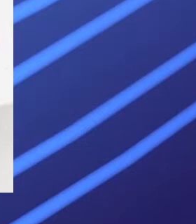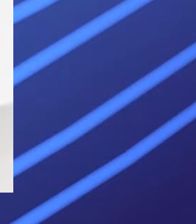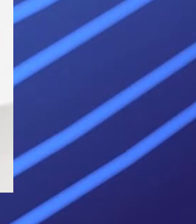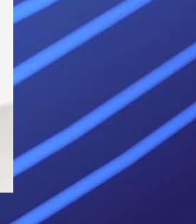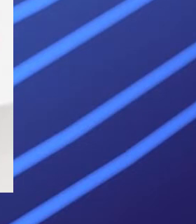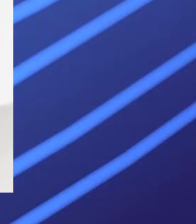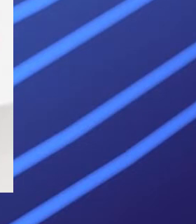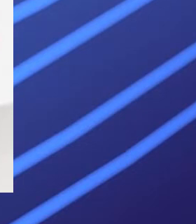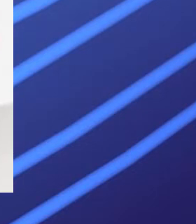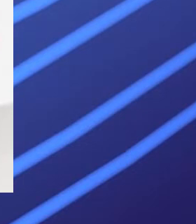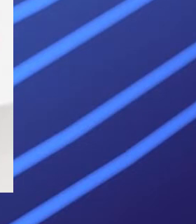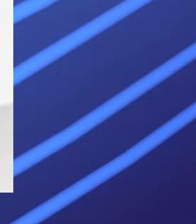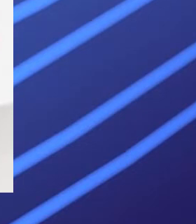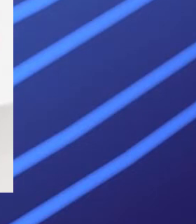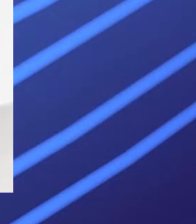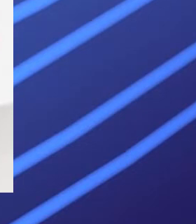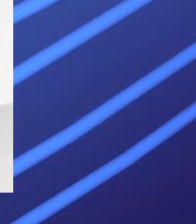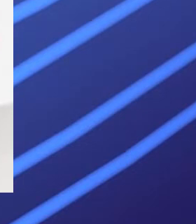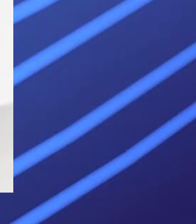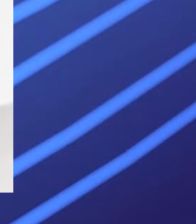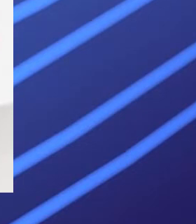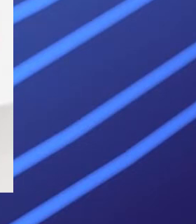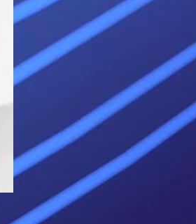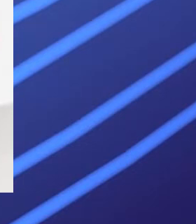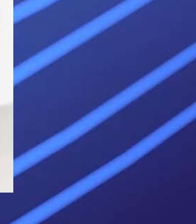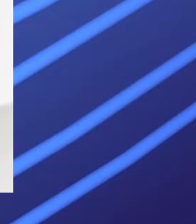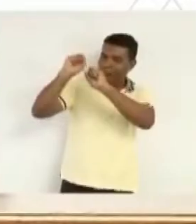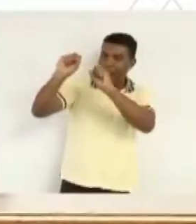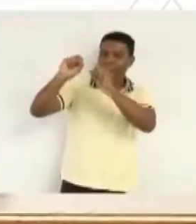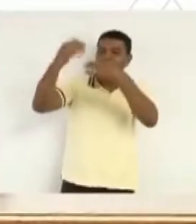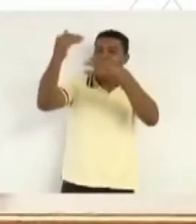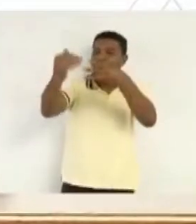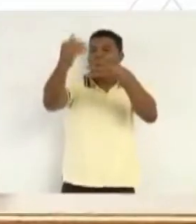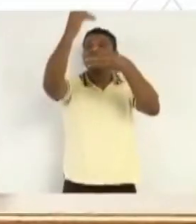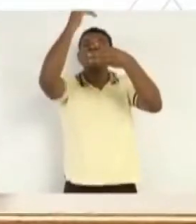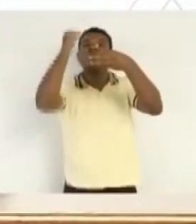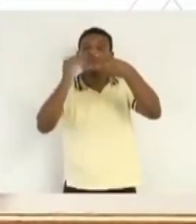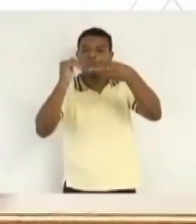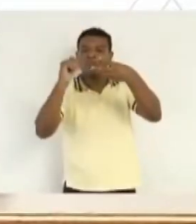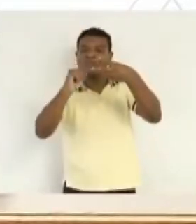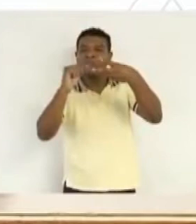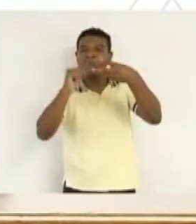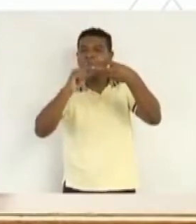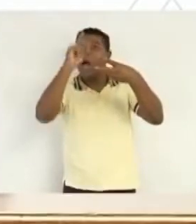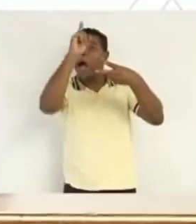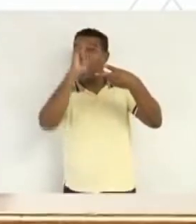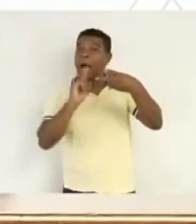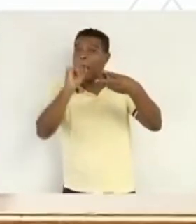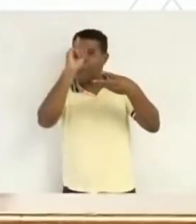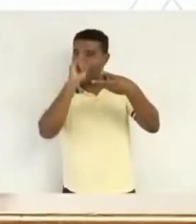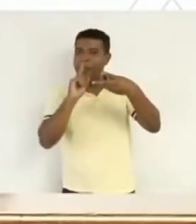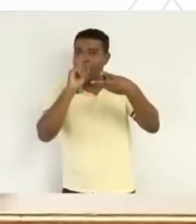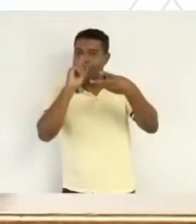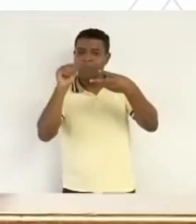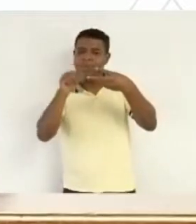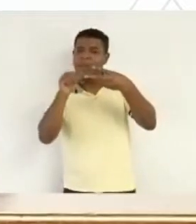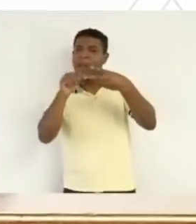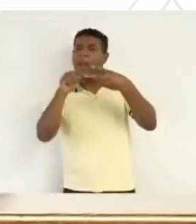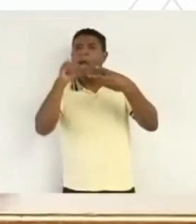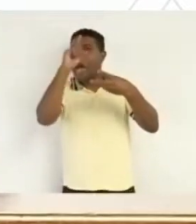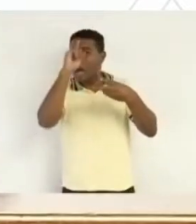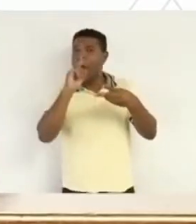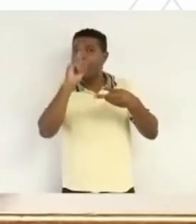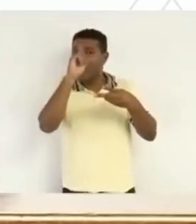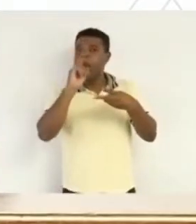uma decisão tomada nesta quarta-feira mudou esta situação o governo do estado anunciou que as academias de